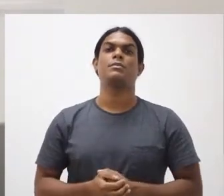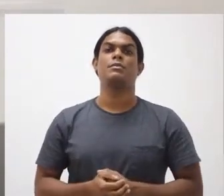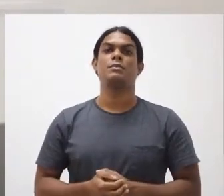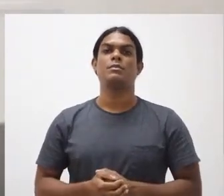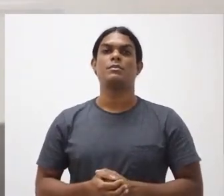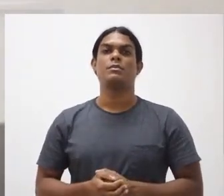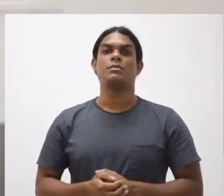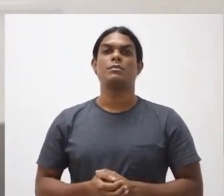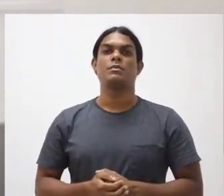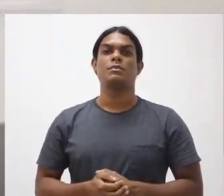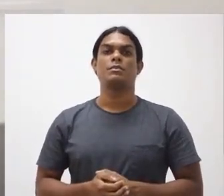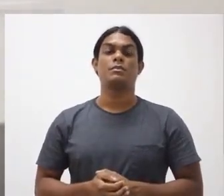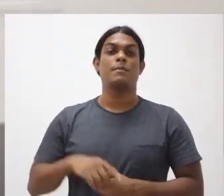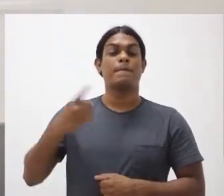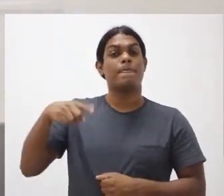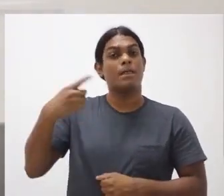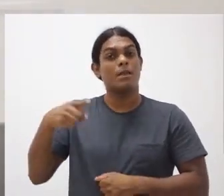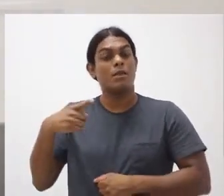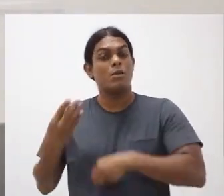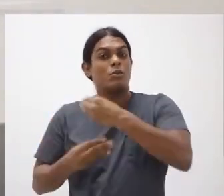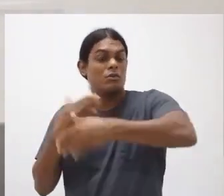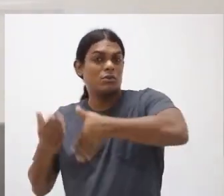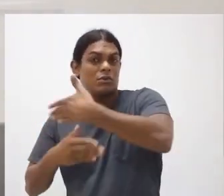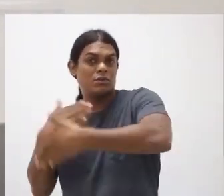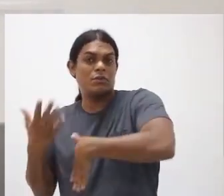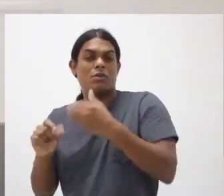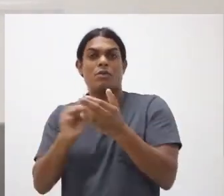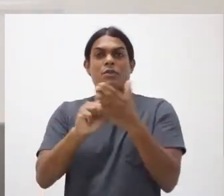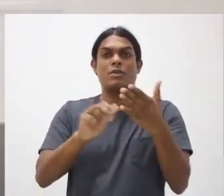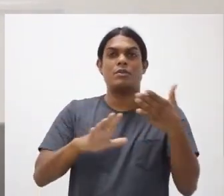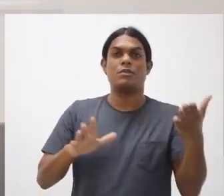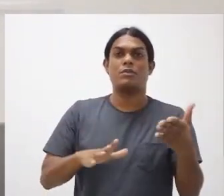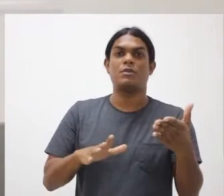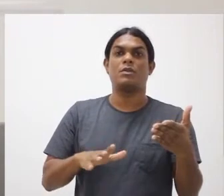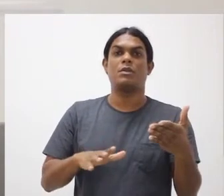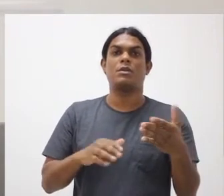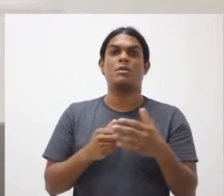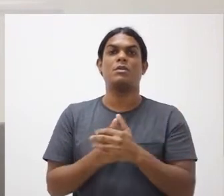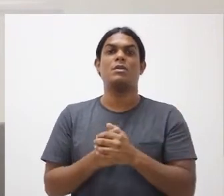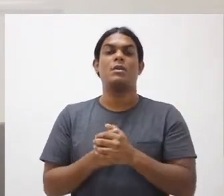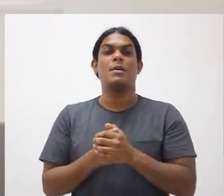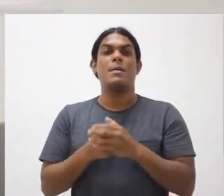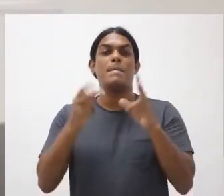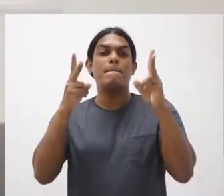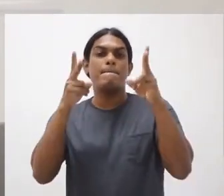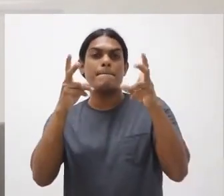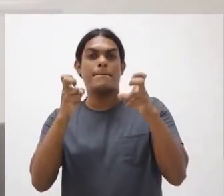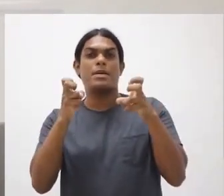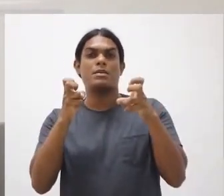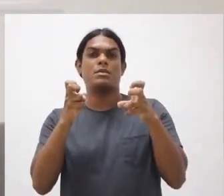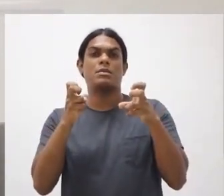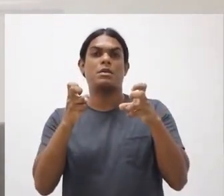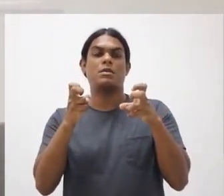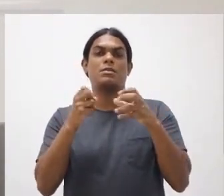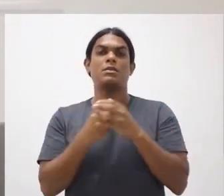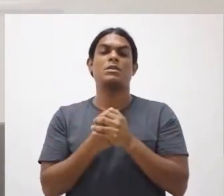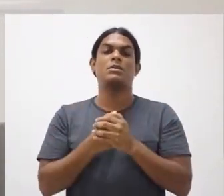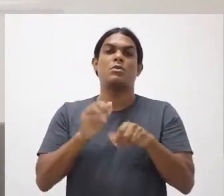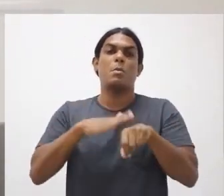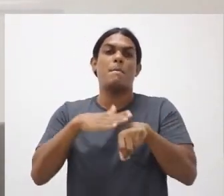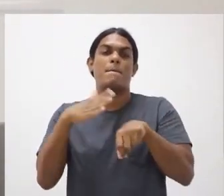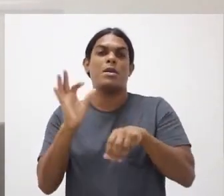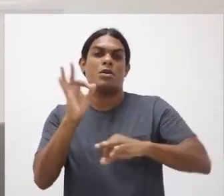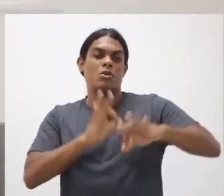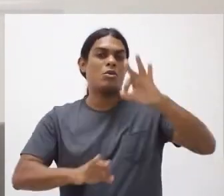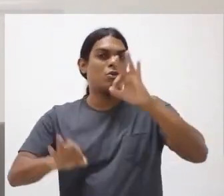consumidor. Quando se desenvolvem atividades de movimentação e distribuição, percebe-se uma maior coordenação